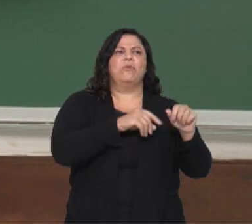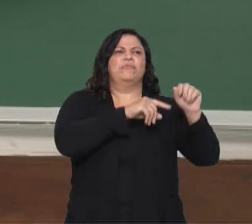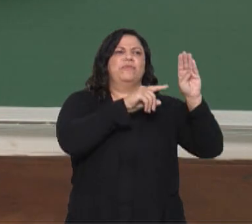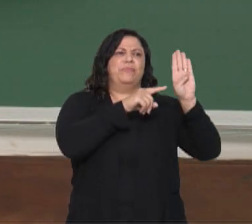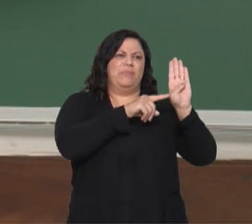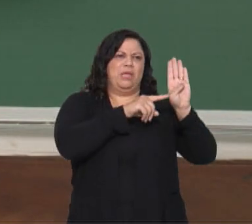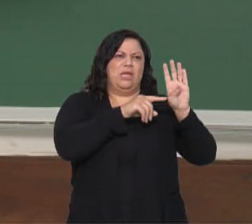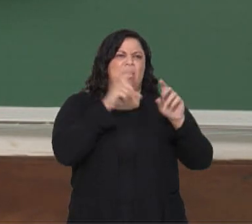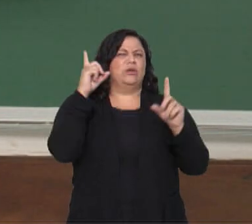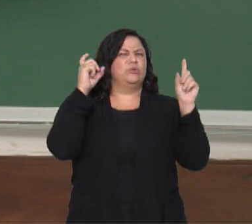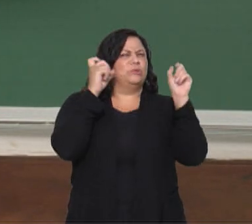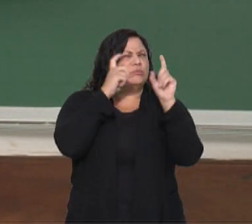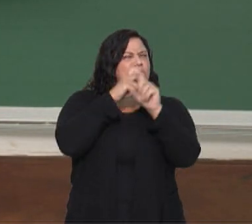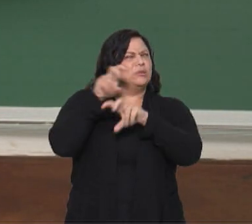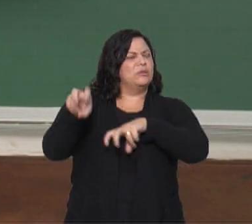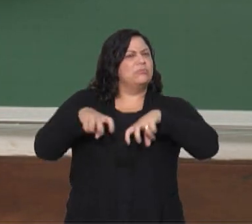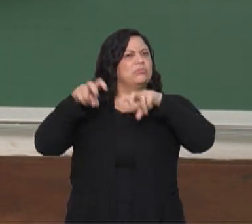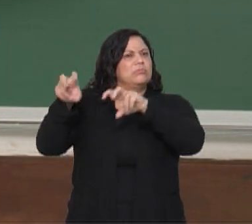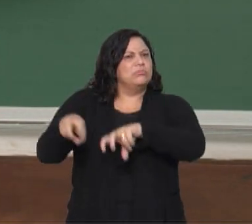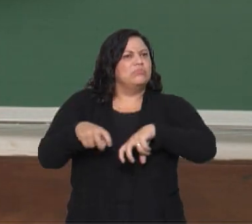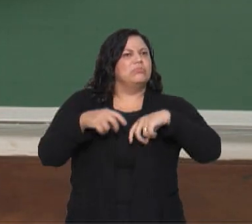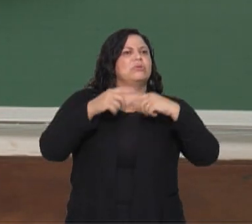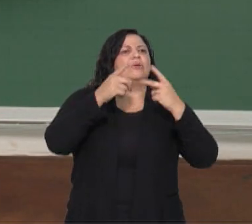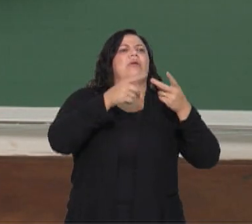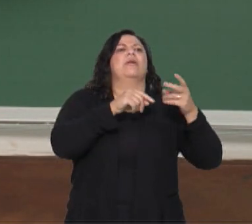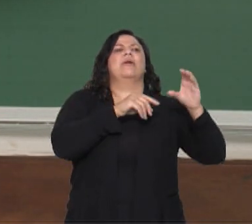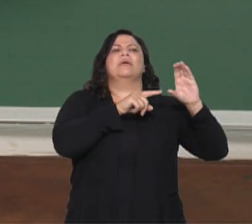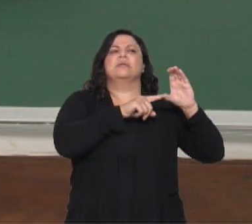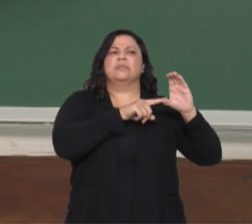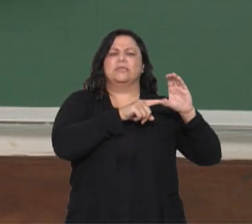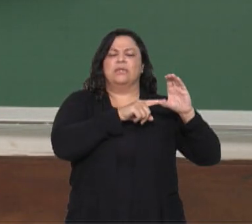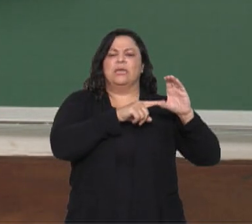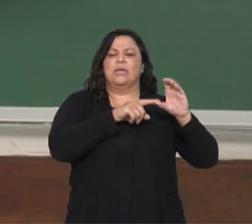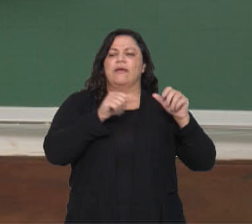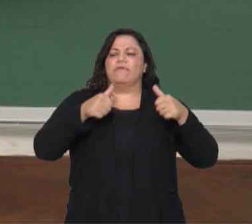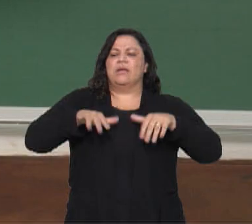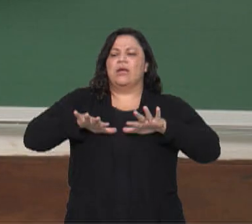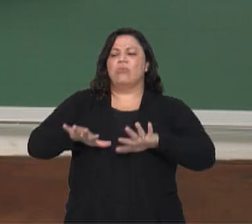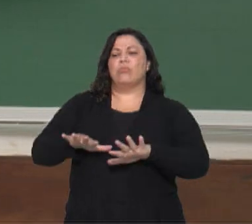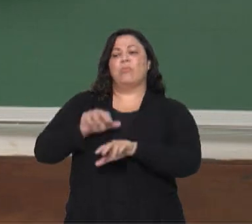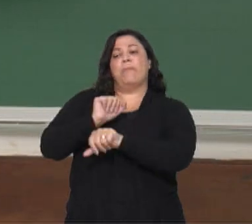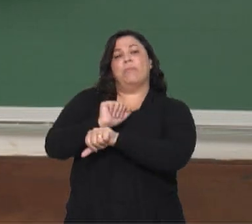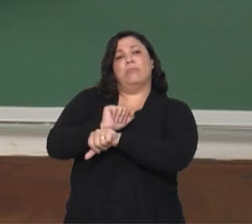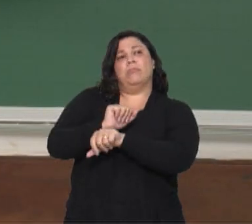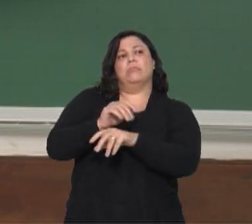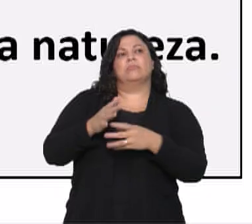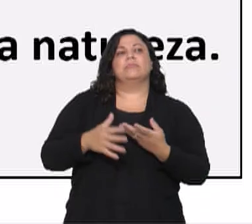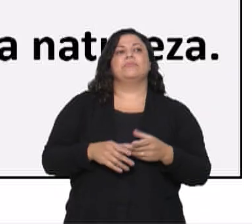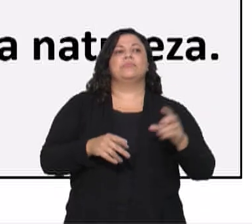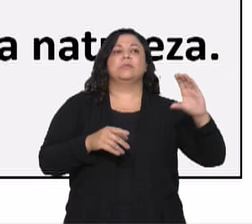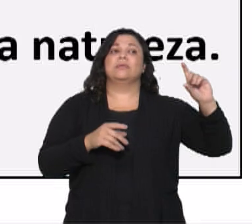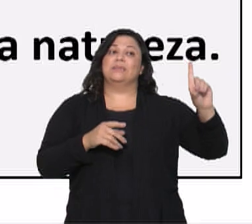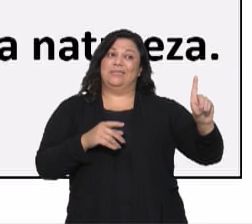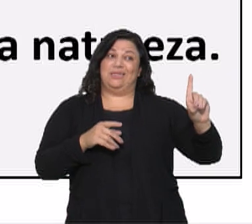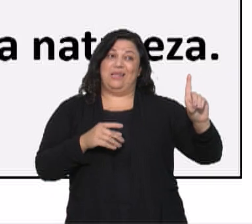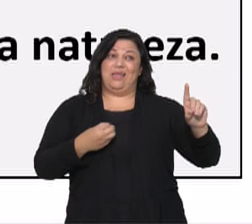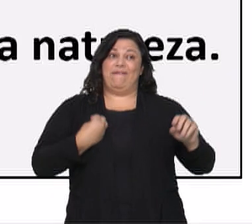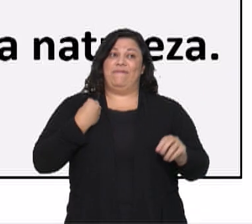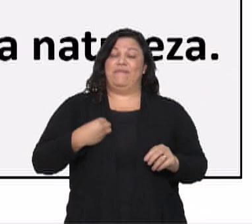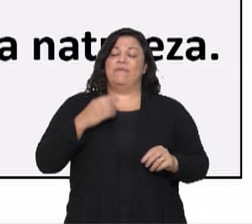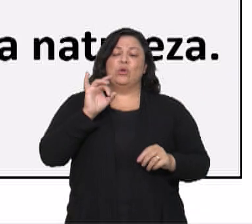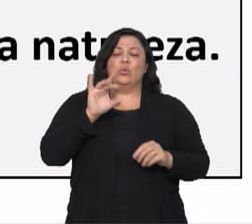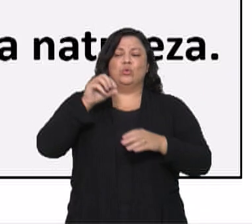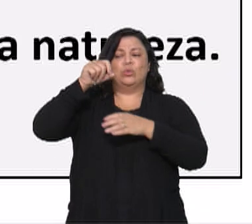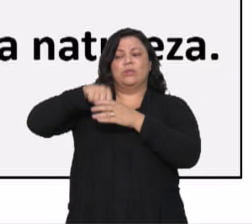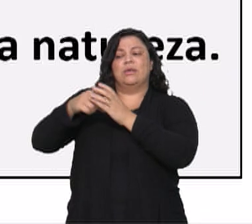pastoreio? Passaram a ser sedentários? Viviam apenas com o que era coletado na natureza? O que